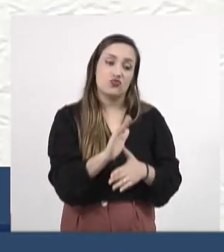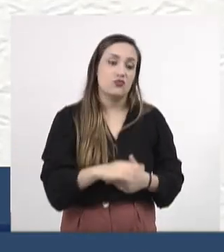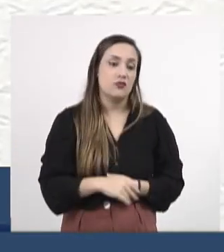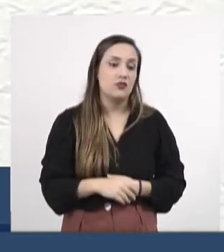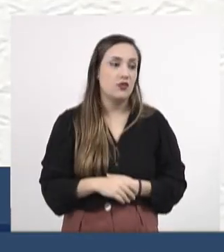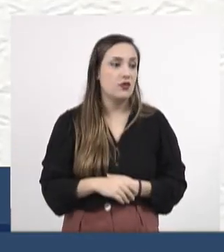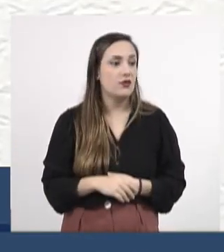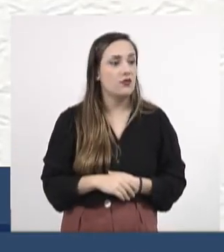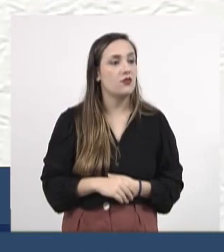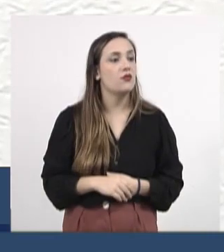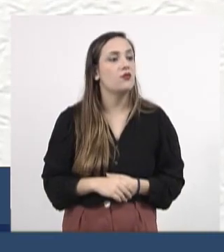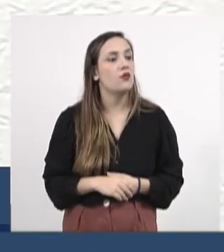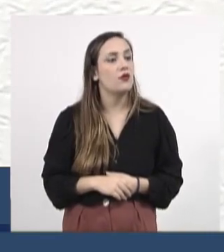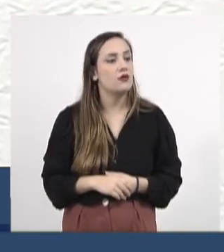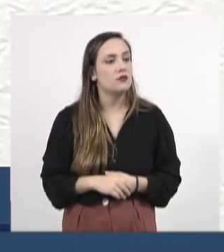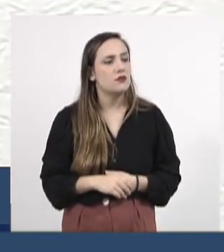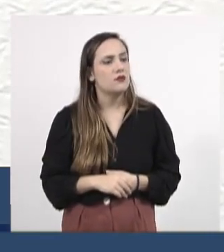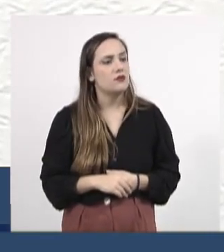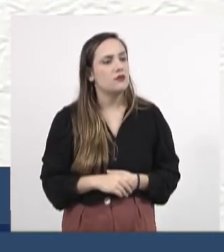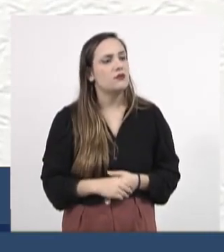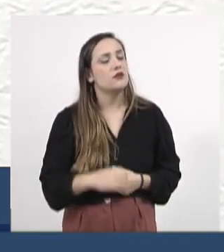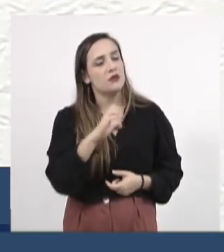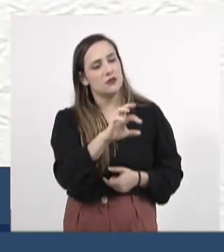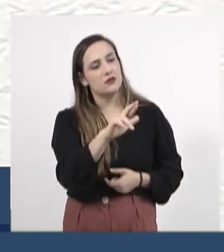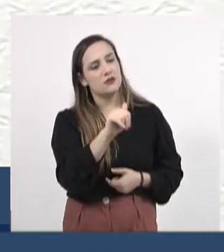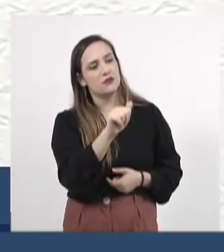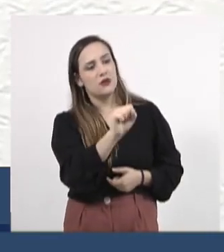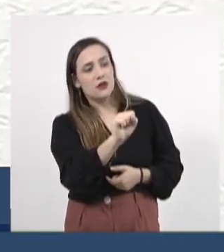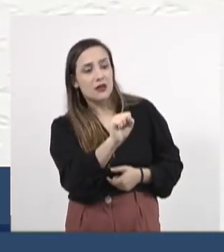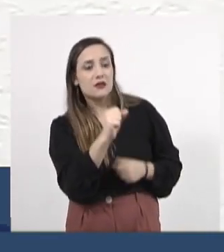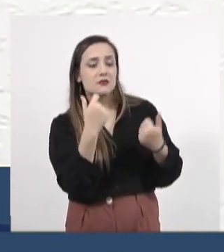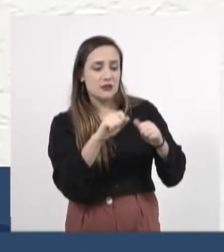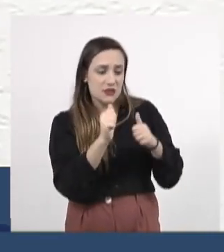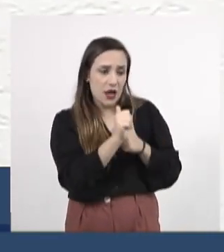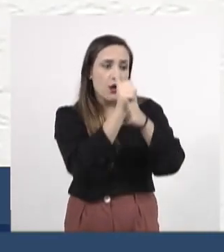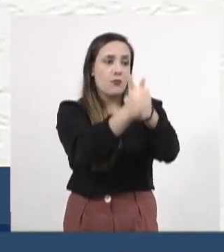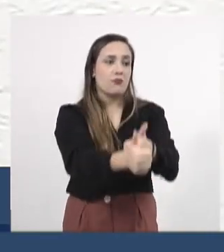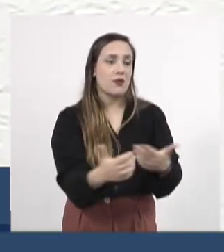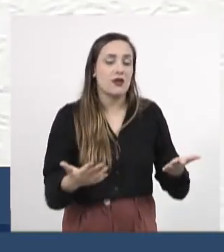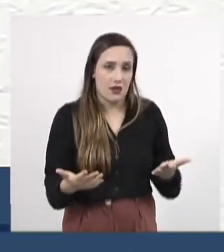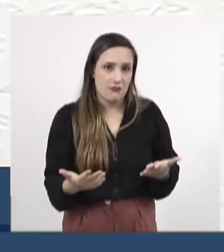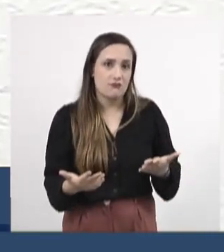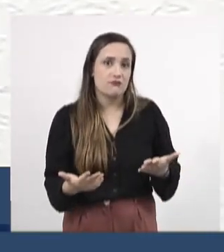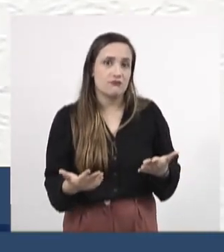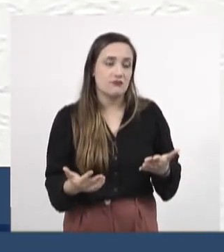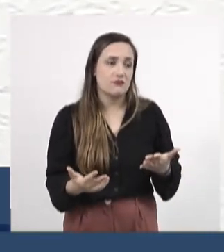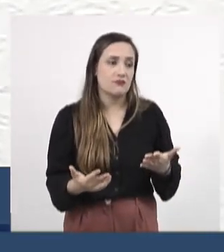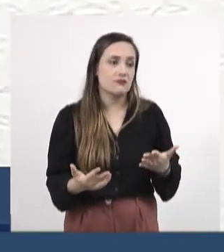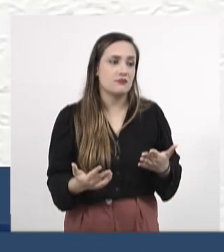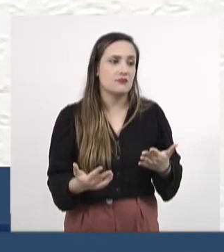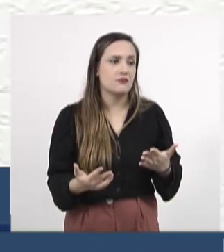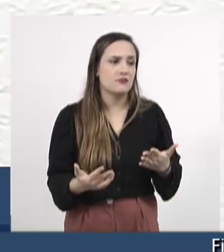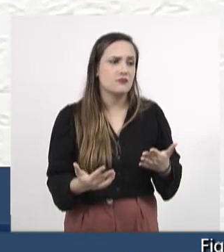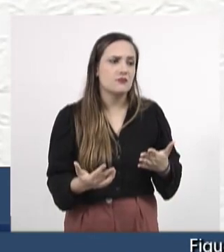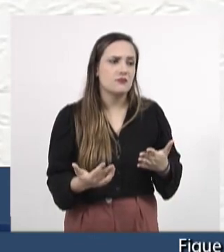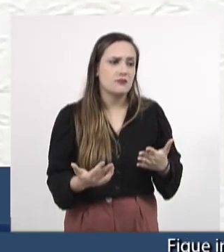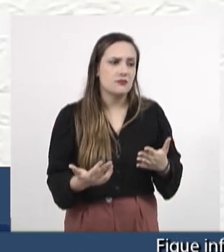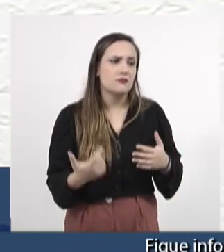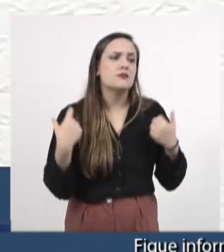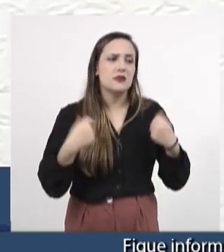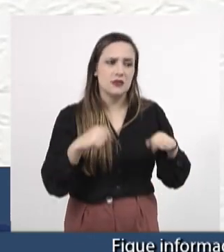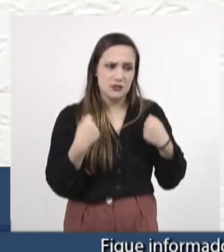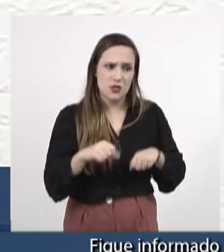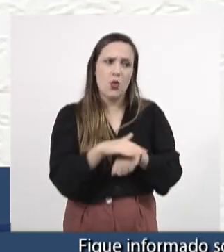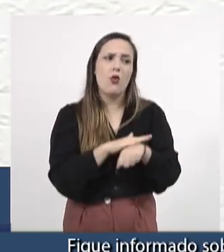Santa Felicidade é o caso do Jockey. Então, as pessoas que já têm cadastrado no Jockey não têm como atender. Então, eu acho que precisava nós conversarmos